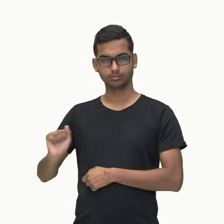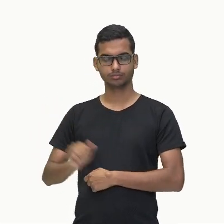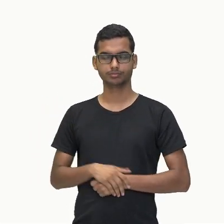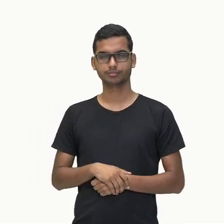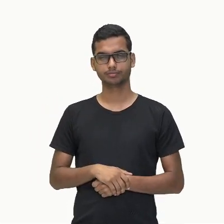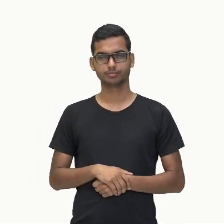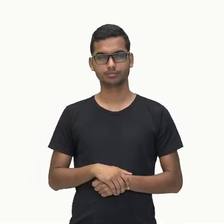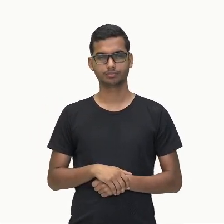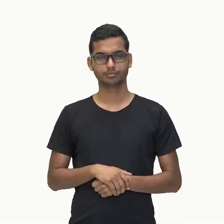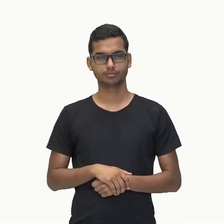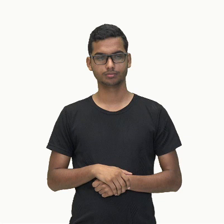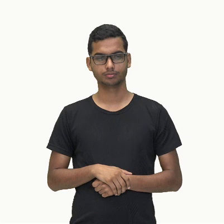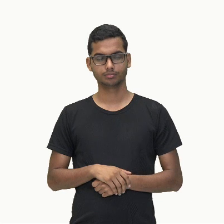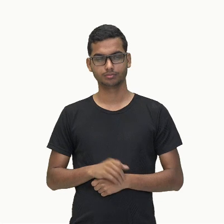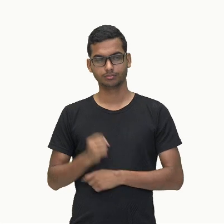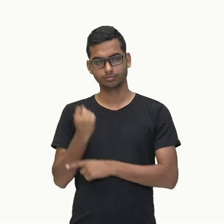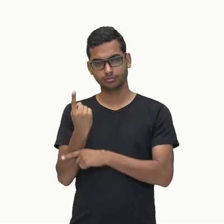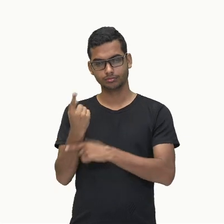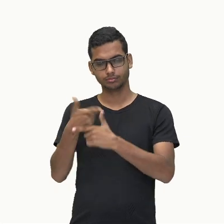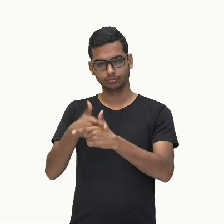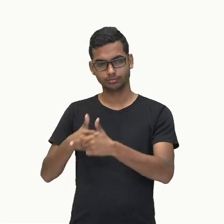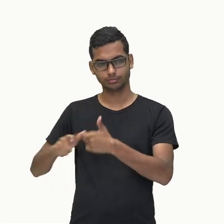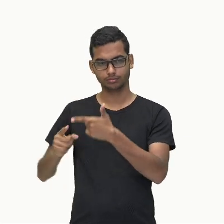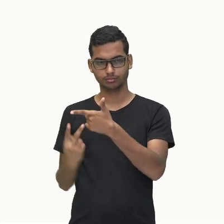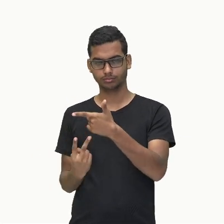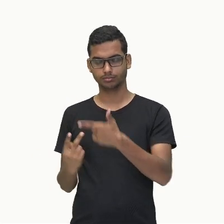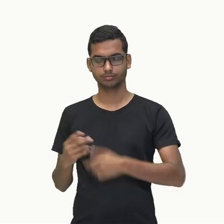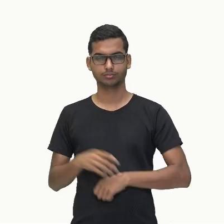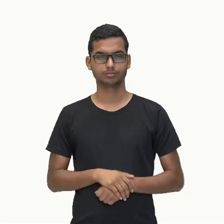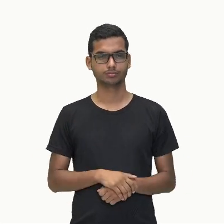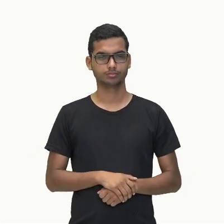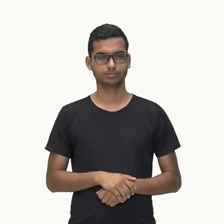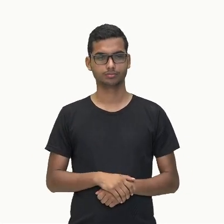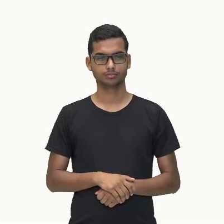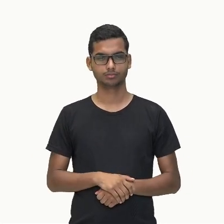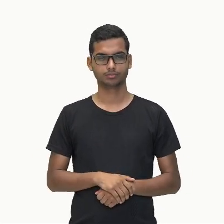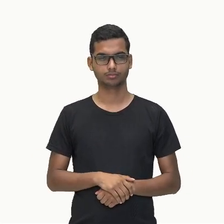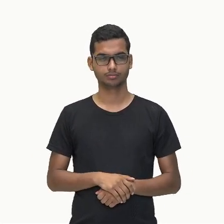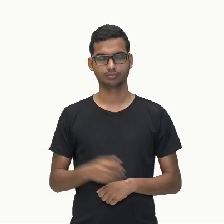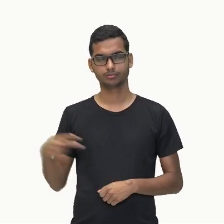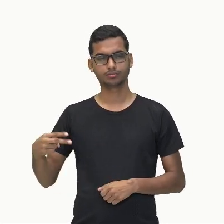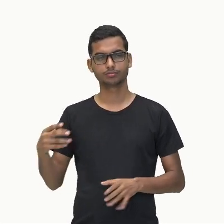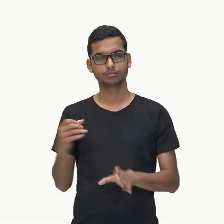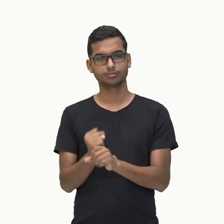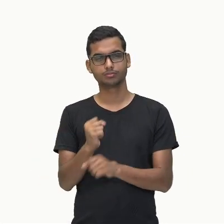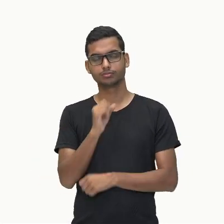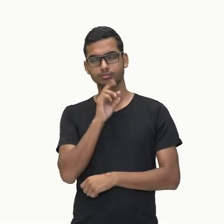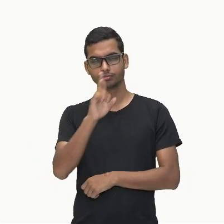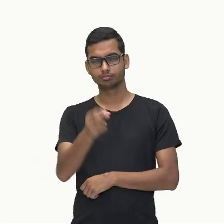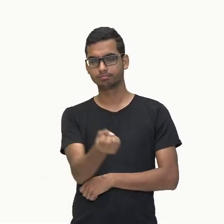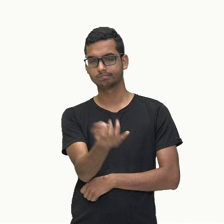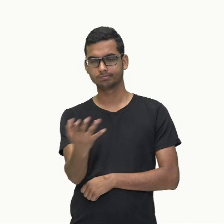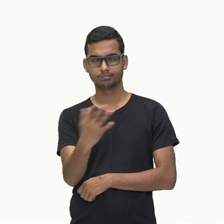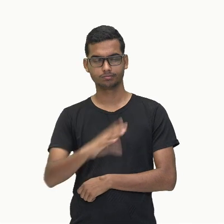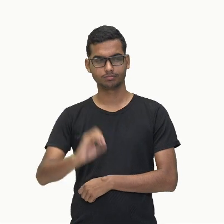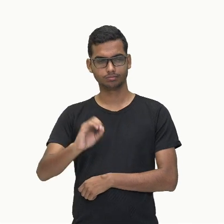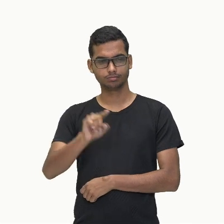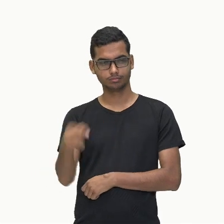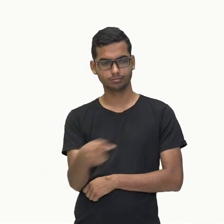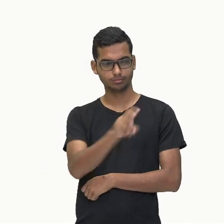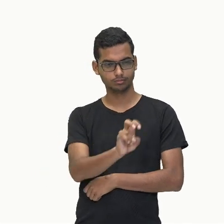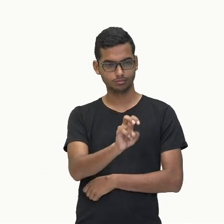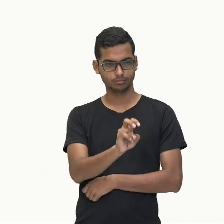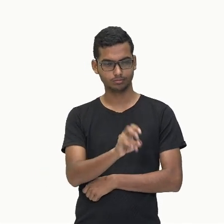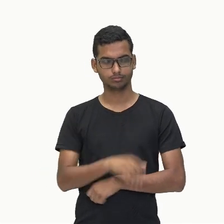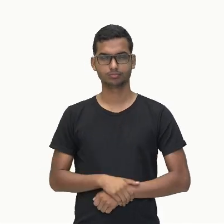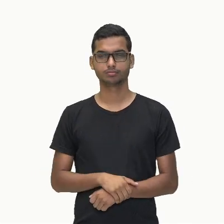1, então vamos ter 1 sobre 2. 1 sobre 2 é igual a 0,5. Porém, nem